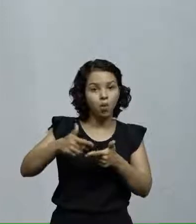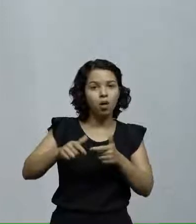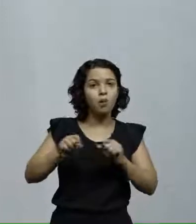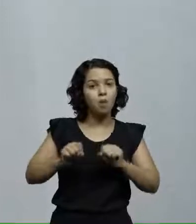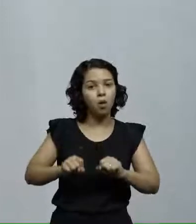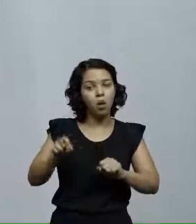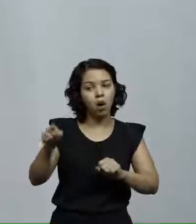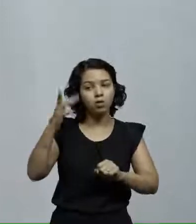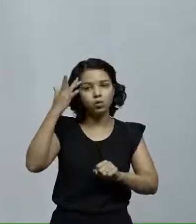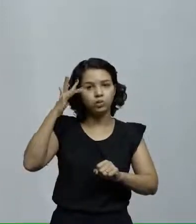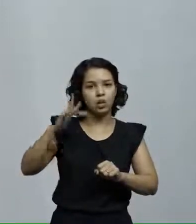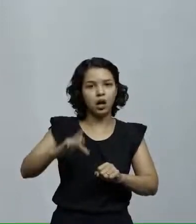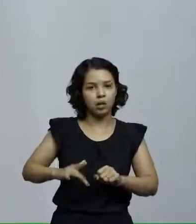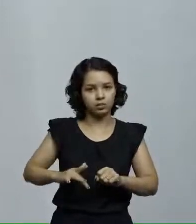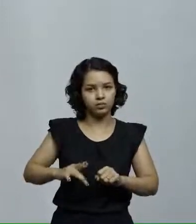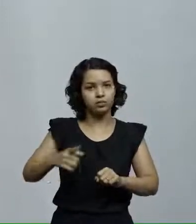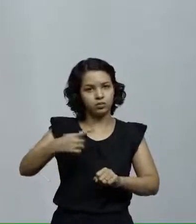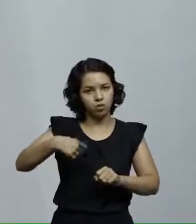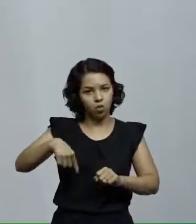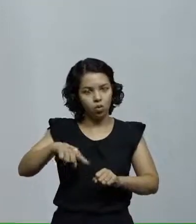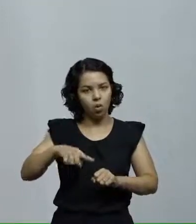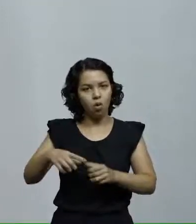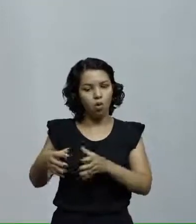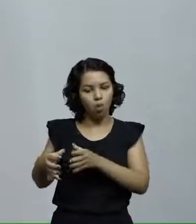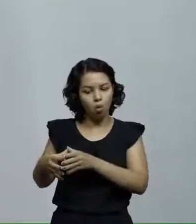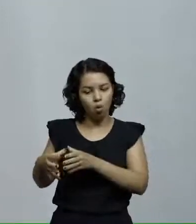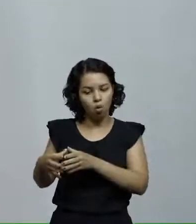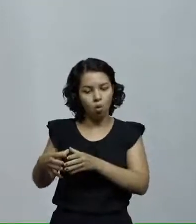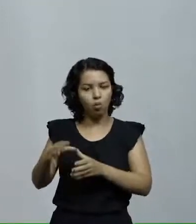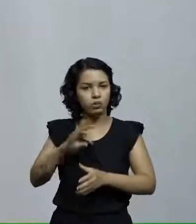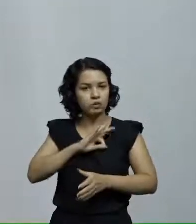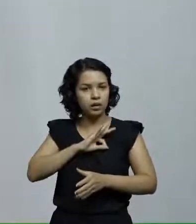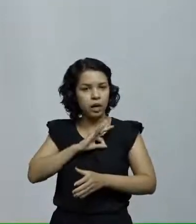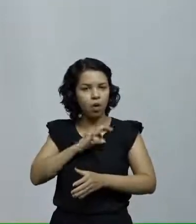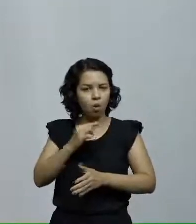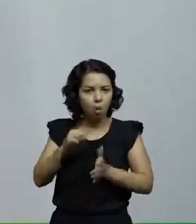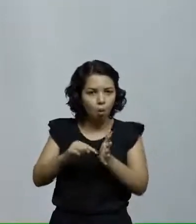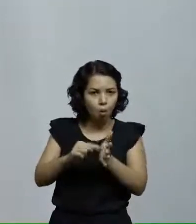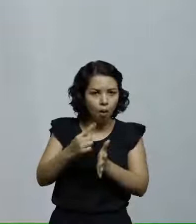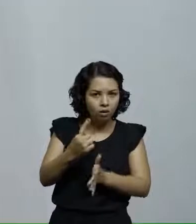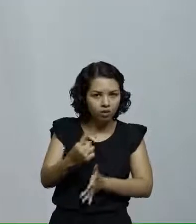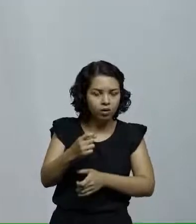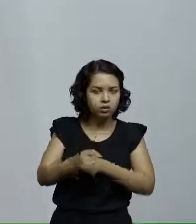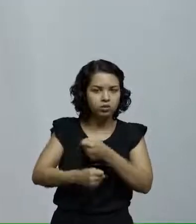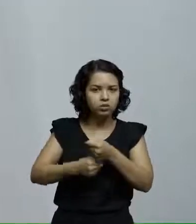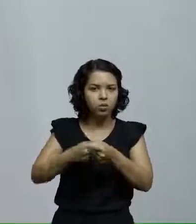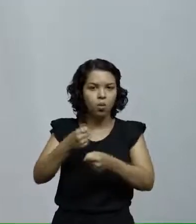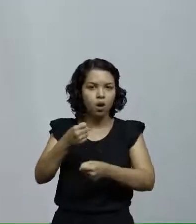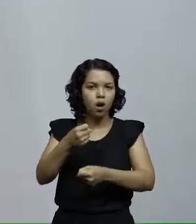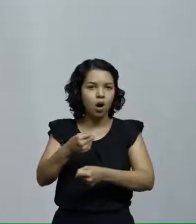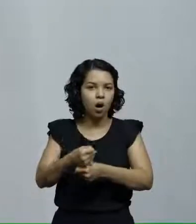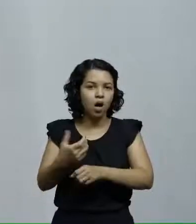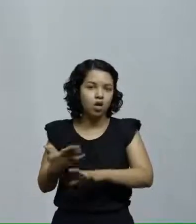são os nossos técnicos que uma vez por ano se dirigem até os estabelecimentos comerciais e vão lá verificar se aquela balança ela